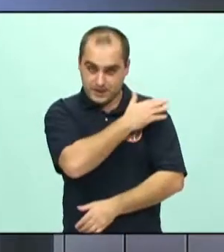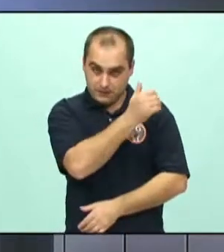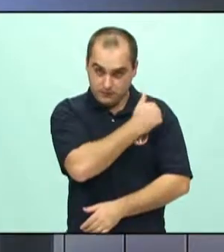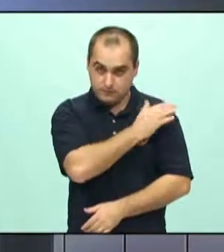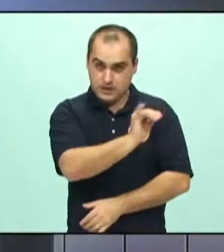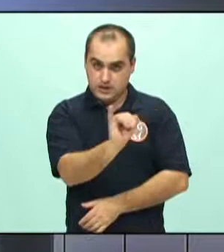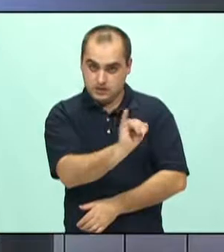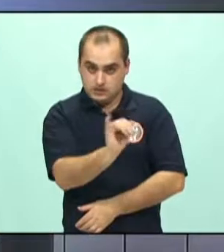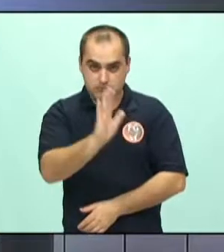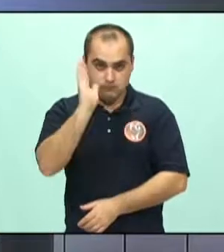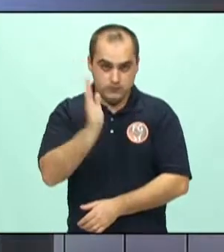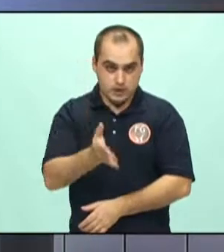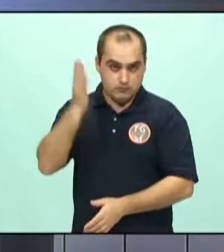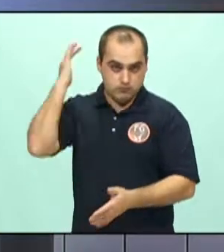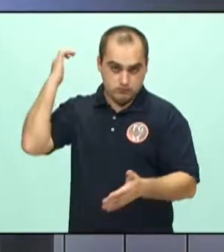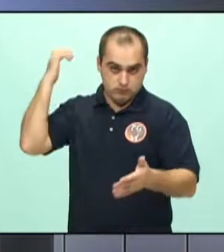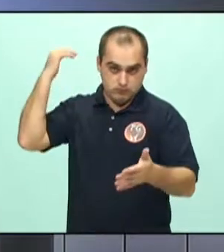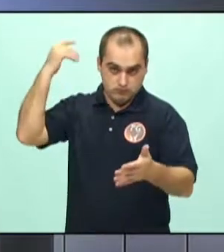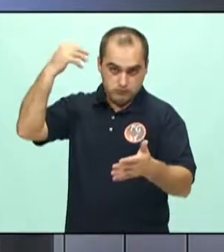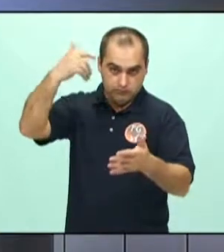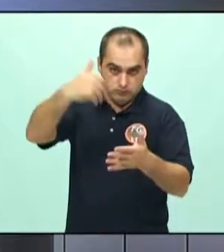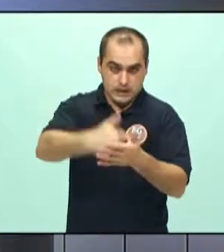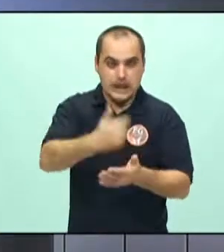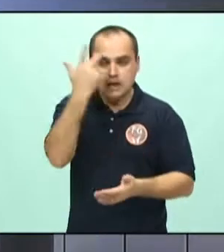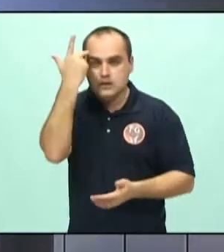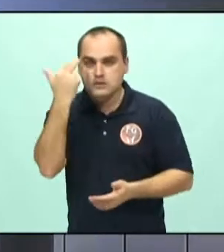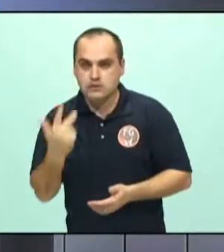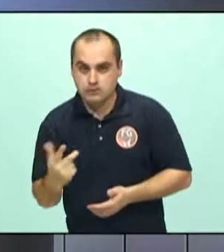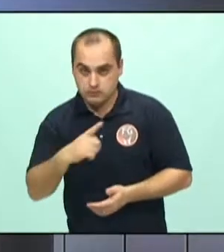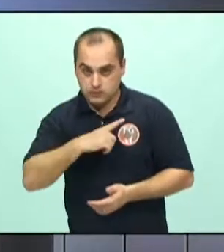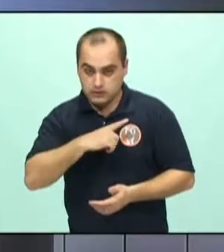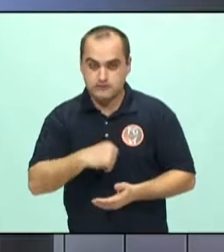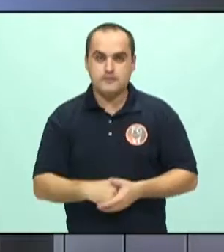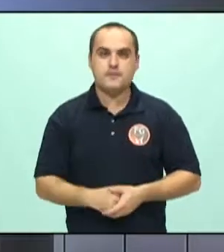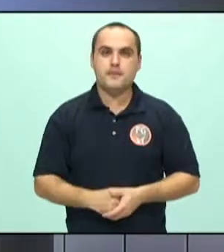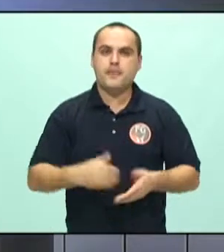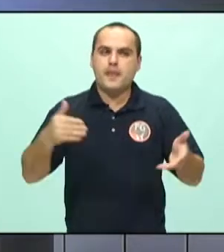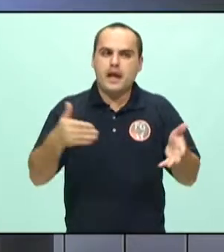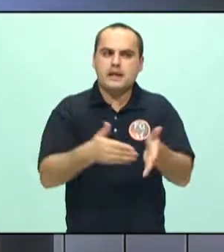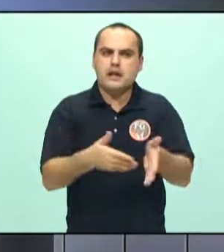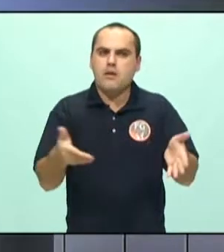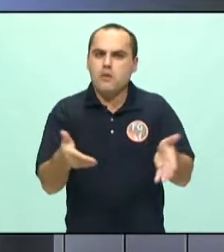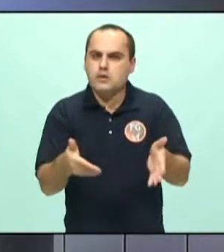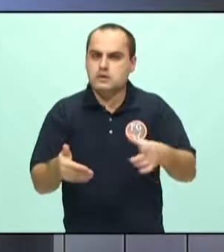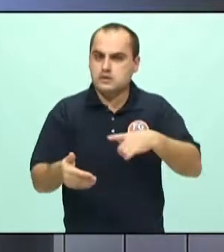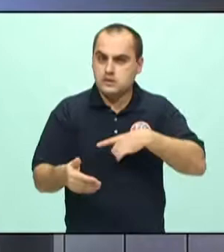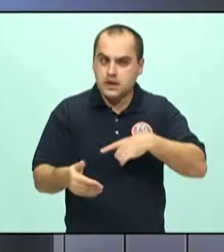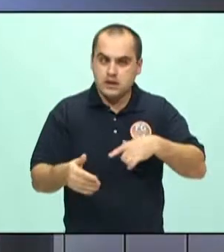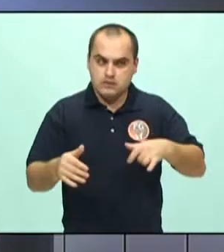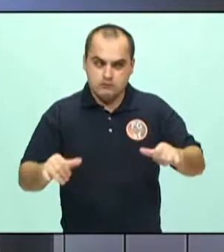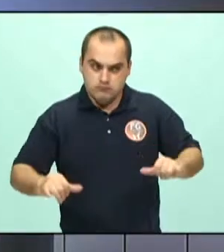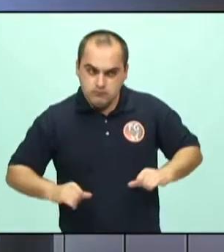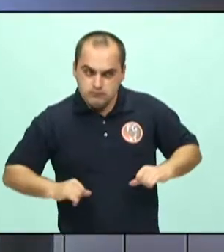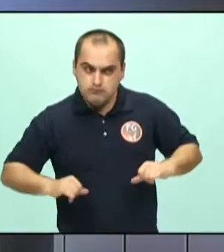longo da história e ainda hoje sofre algum tipo de preconceito?